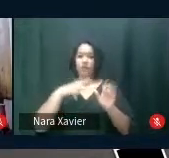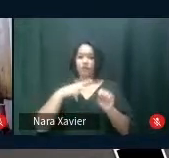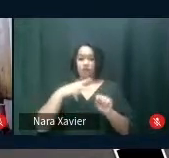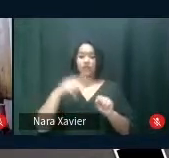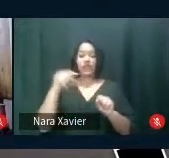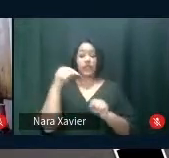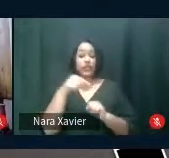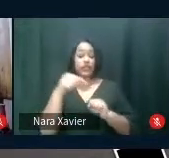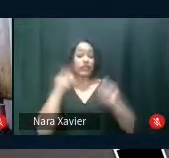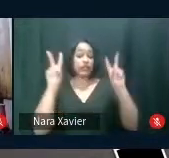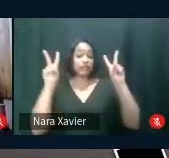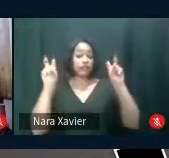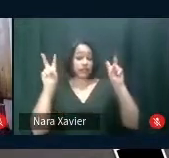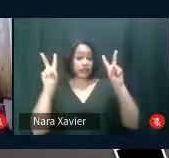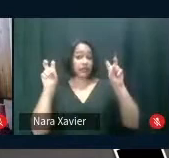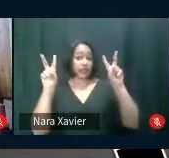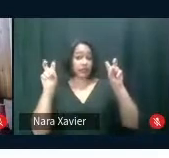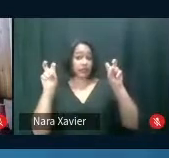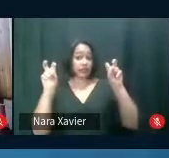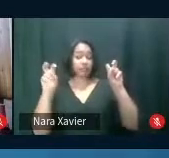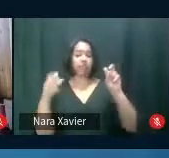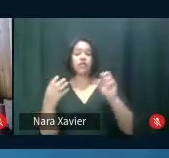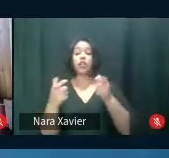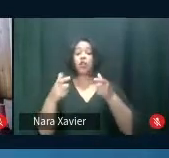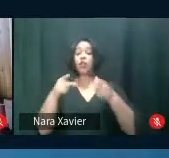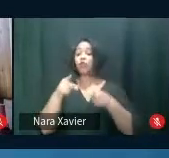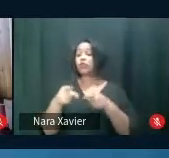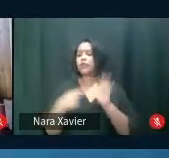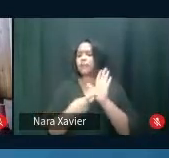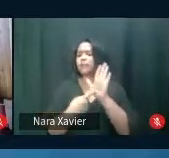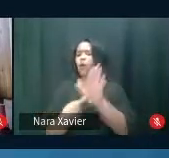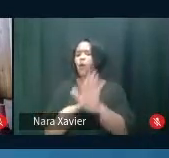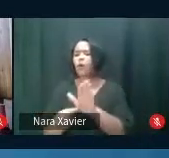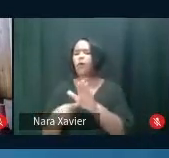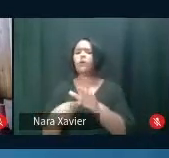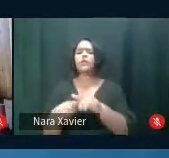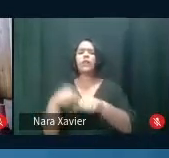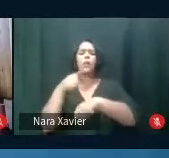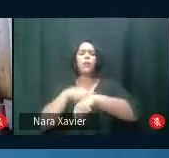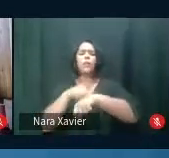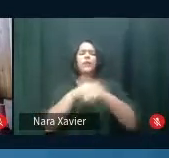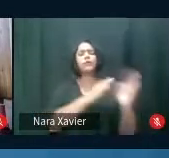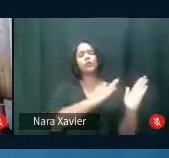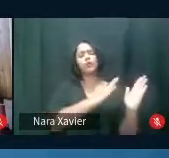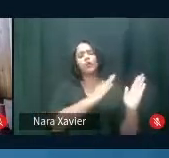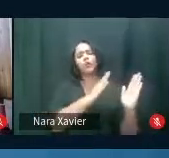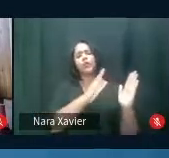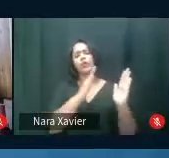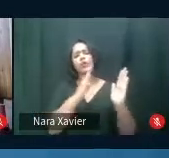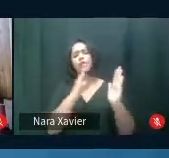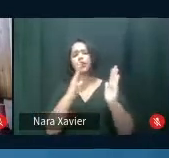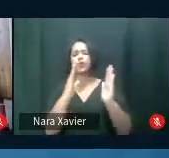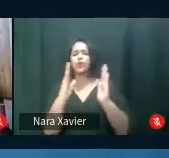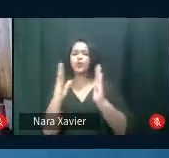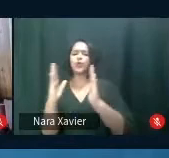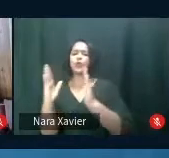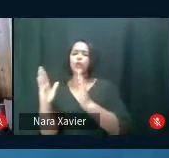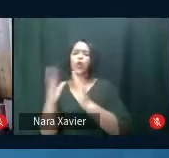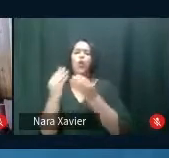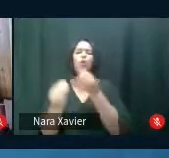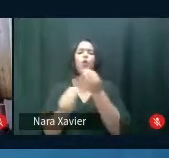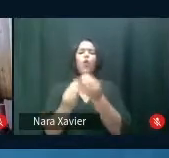temática, com a pesquisa, onde você mostra essa trajetória de